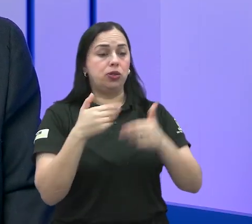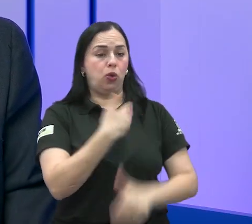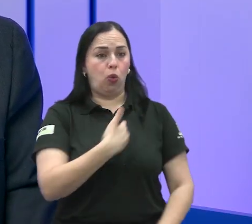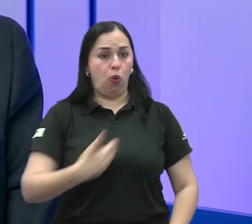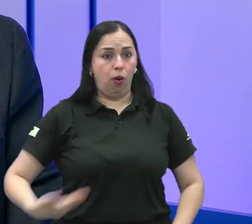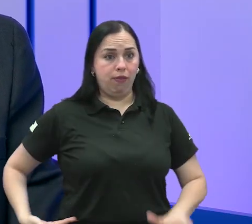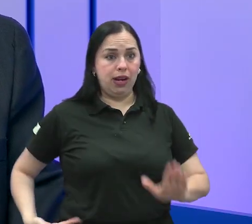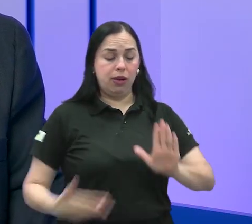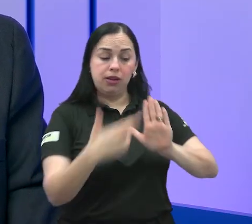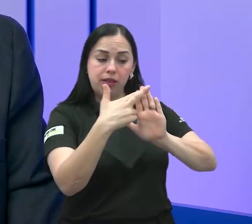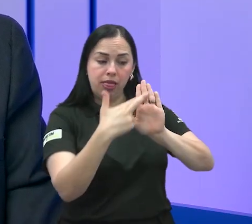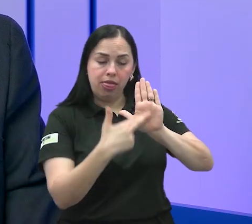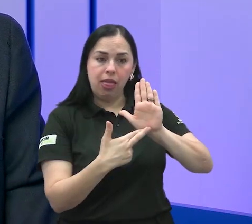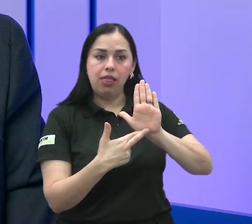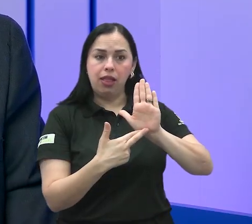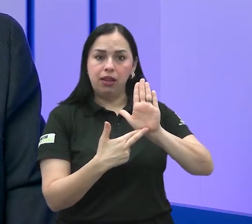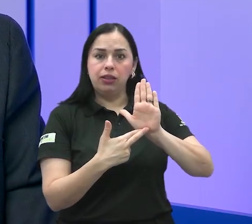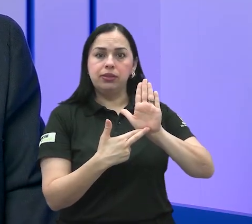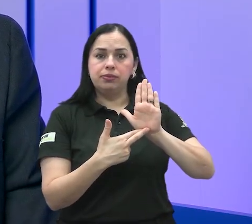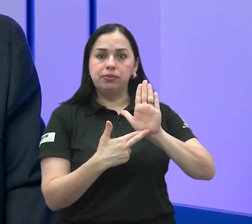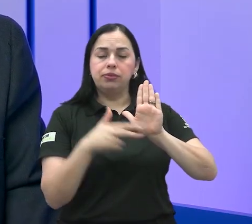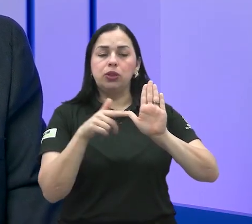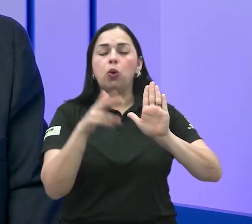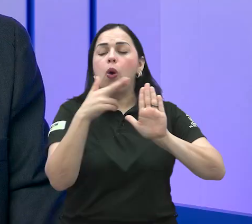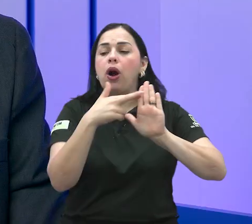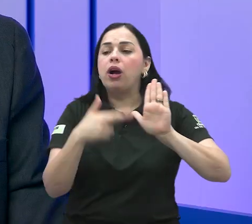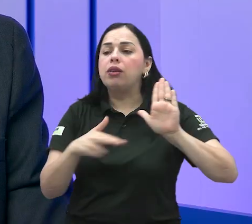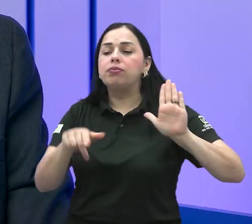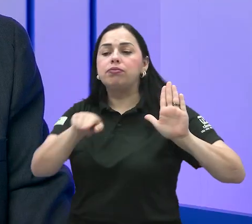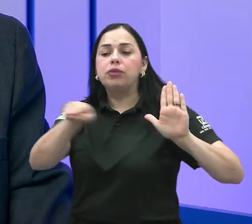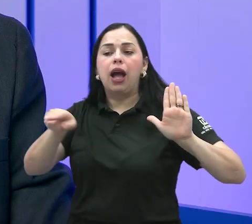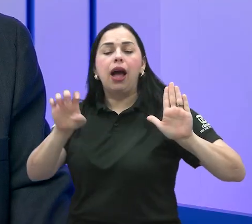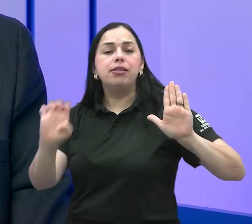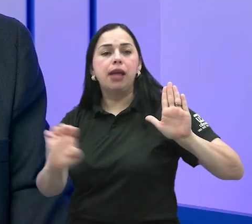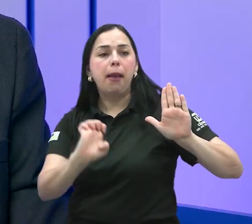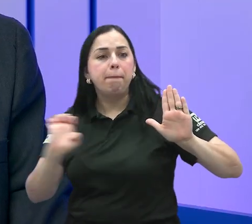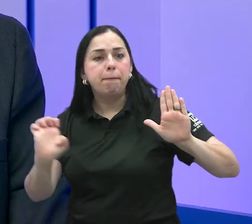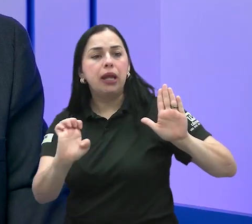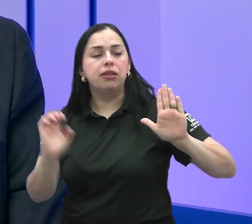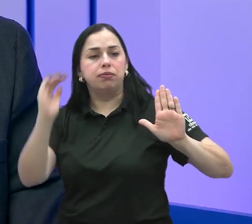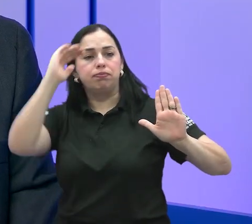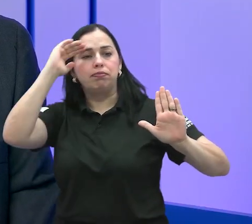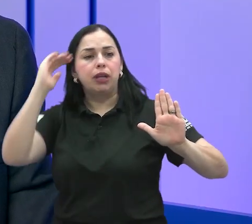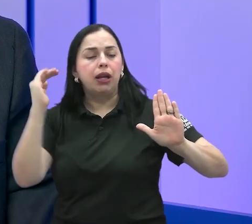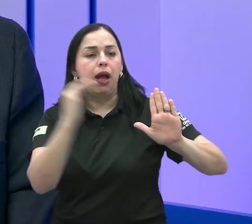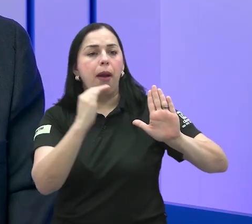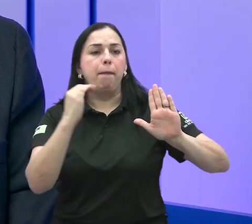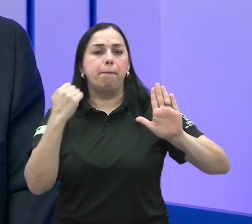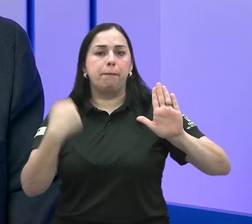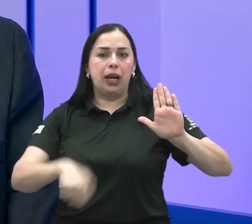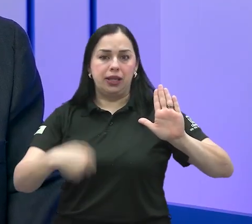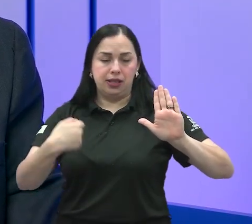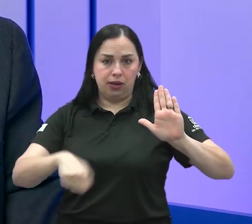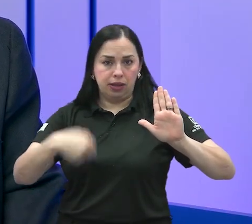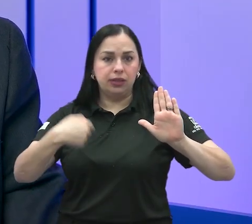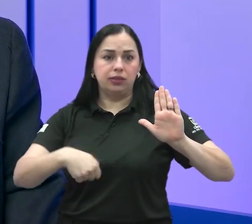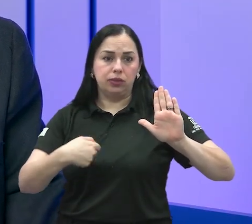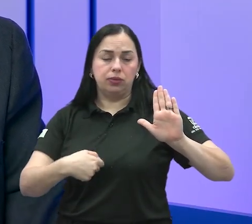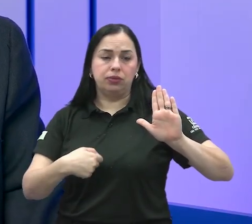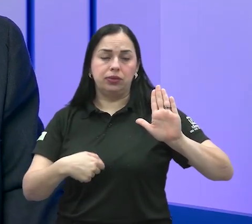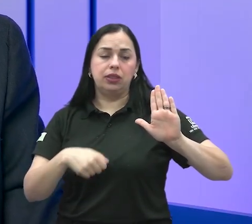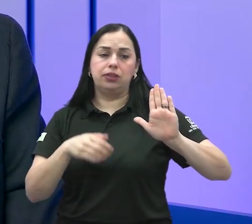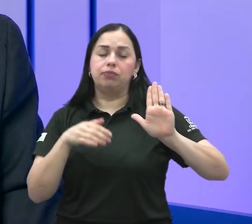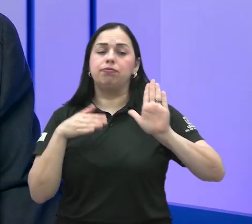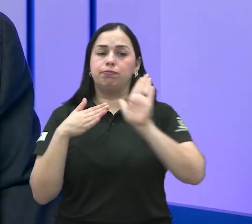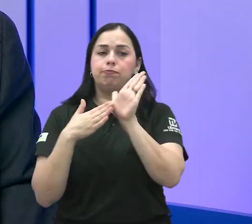Estado, por meio dessas agências reguladoras, quais são as regras que estas empresas que receberam esse mercado na